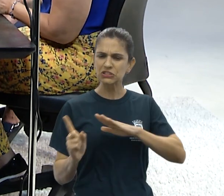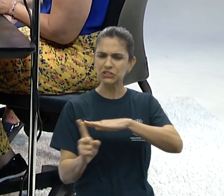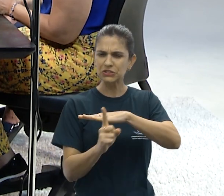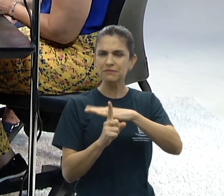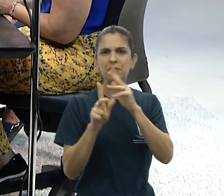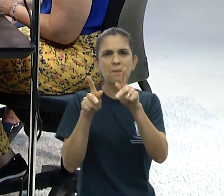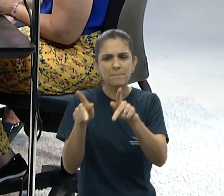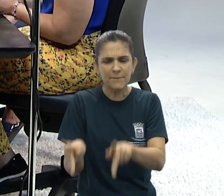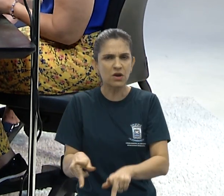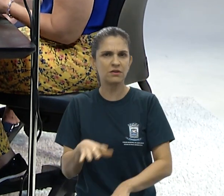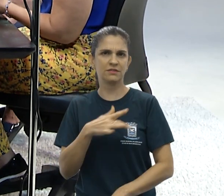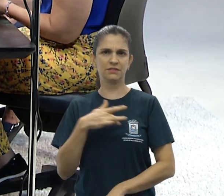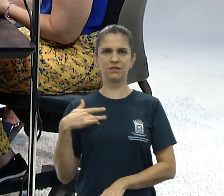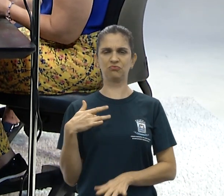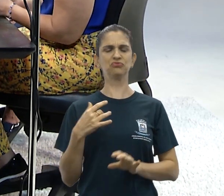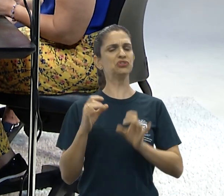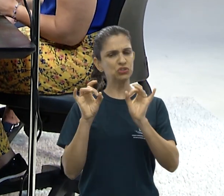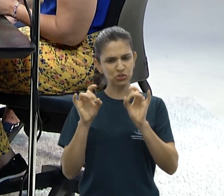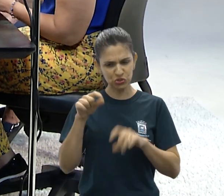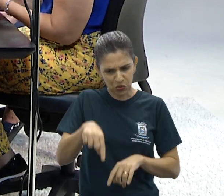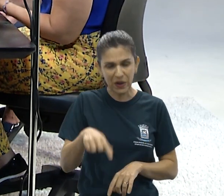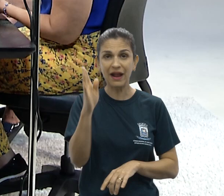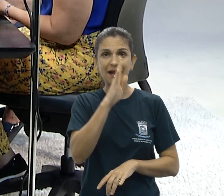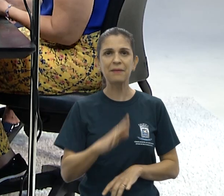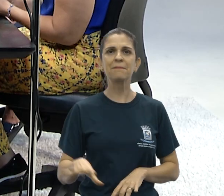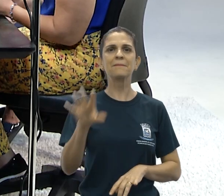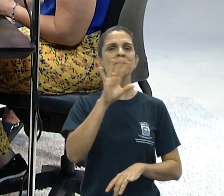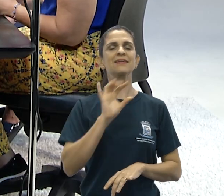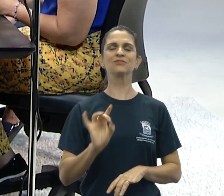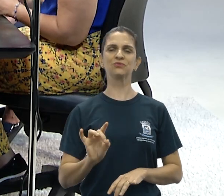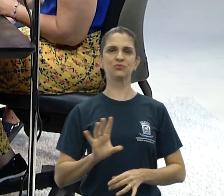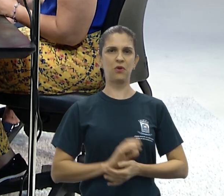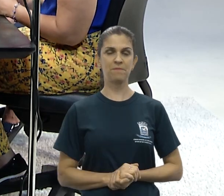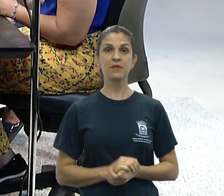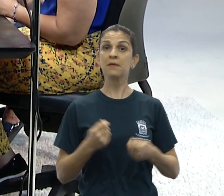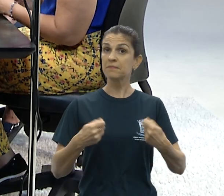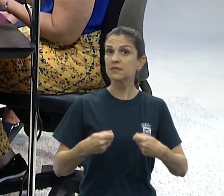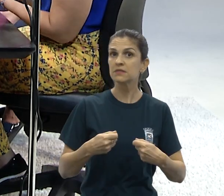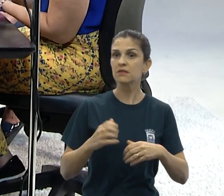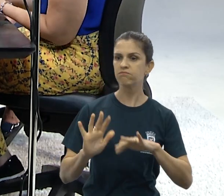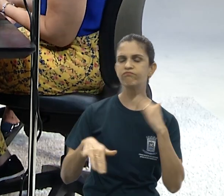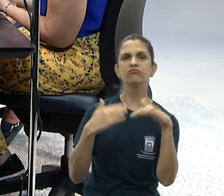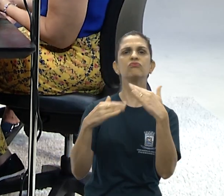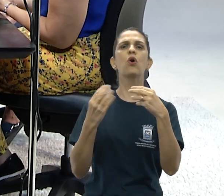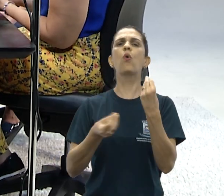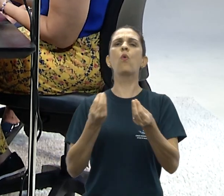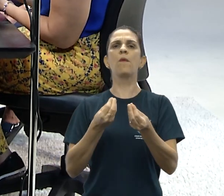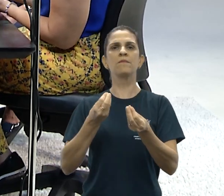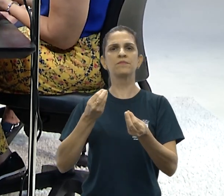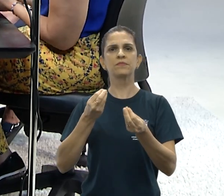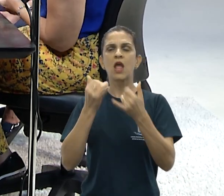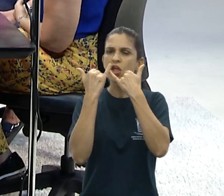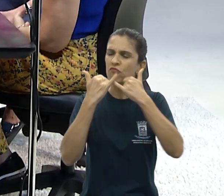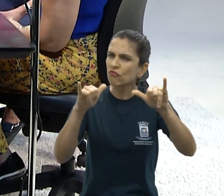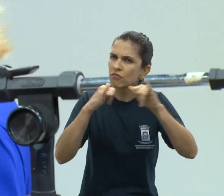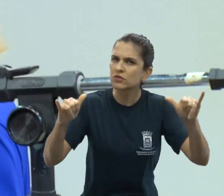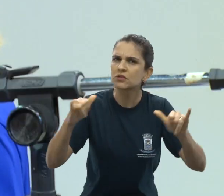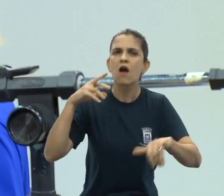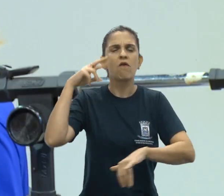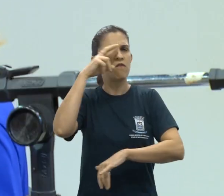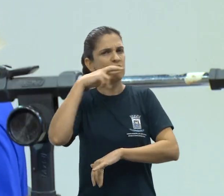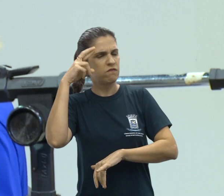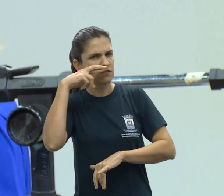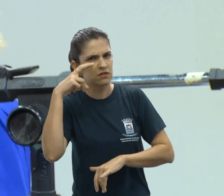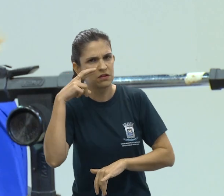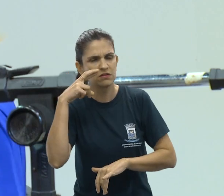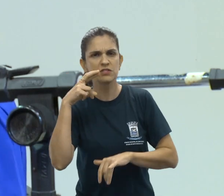o SUS é uma organização, é uma fiscalização, é uma informação, que é o que a gente está fazendo aqui, o que a doutora